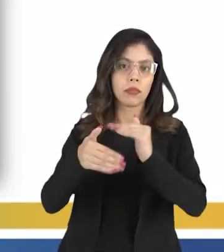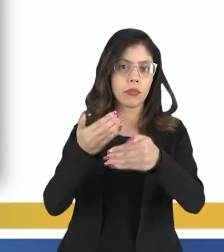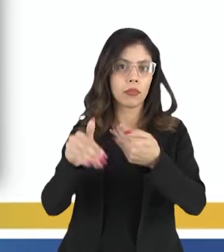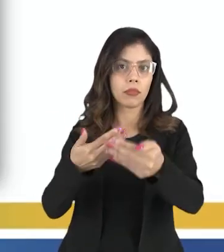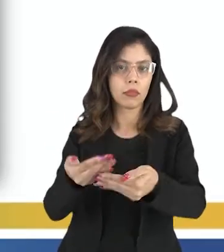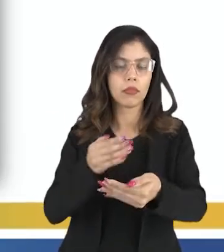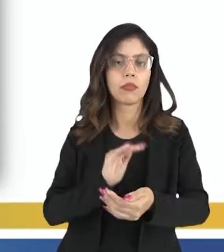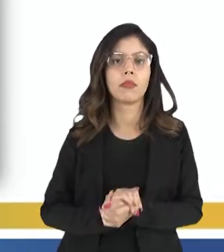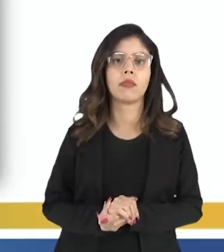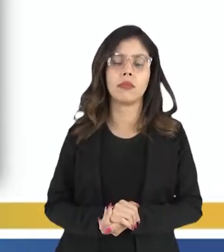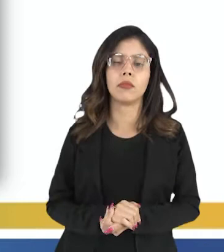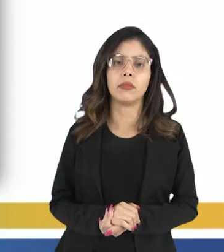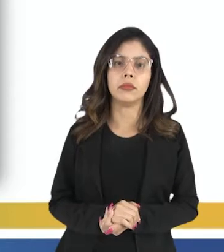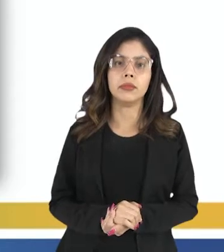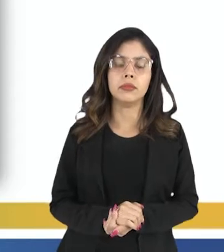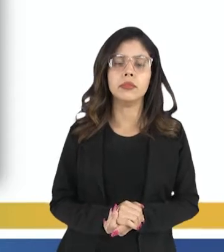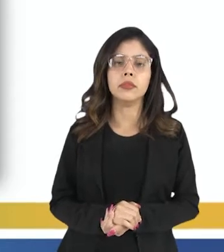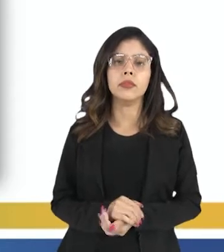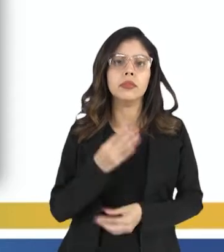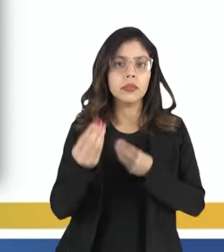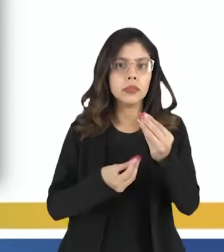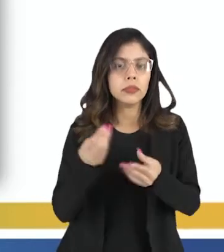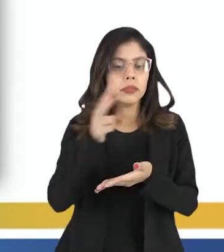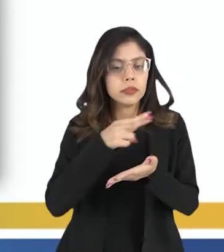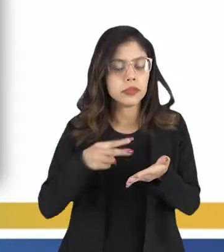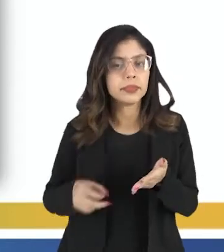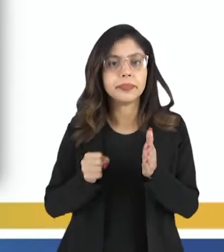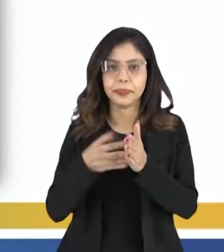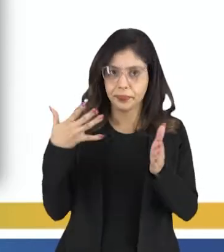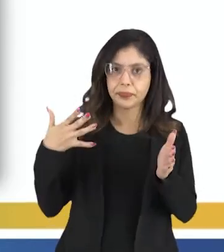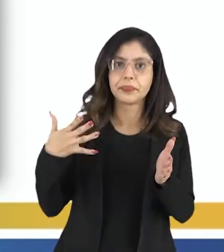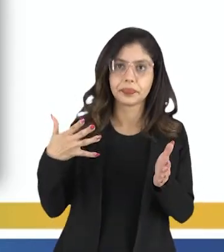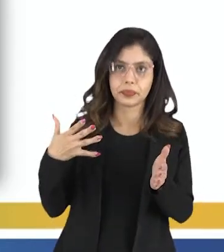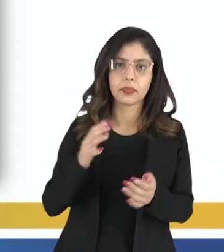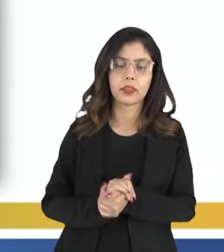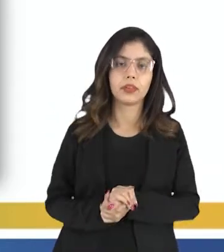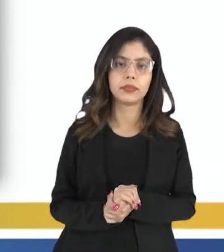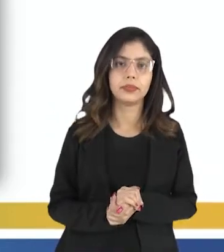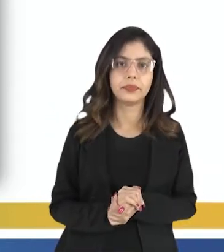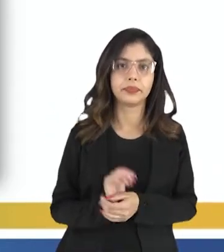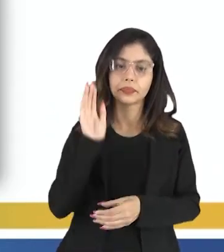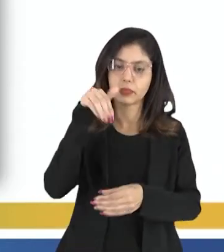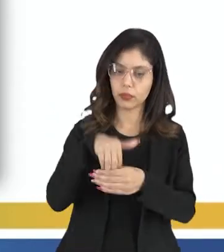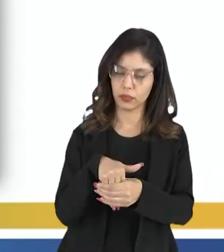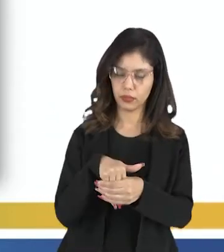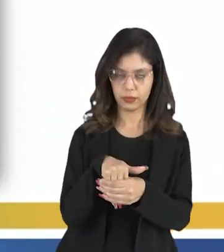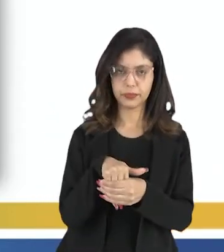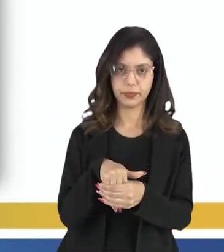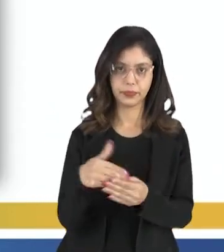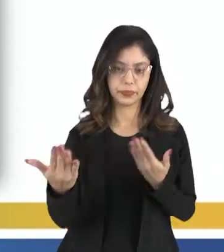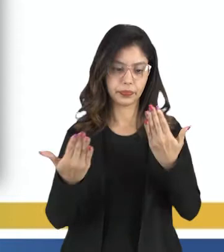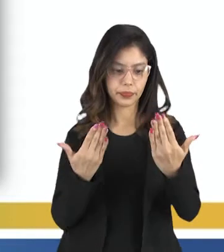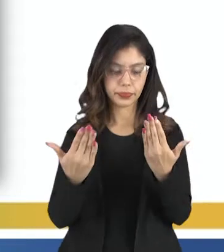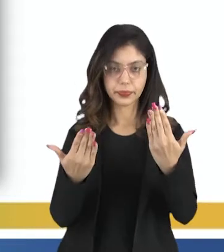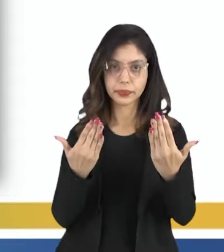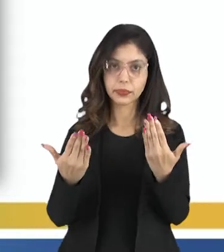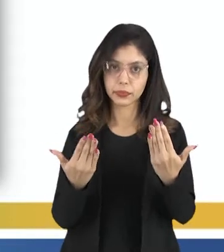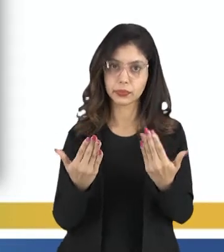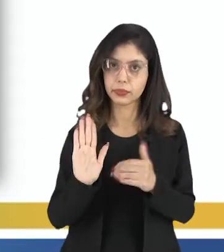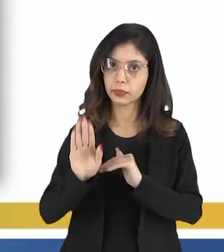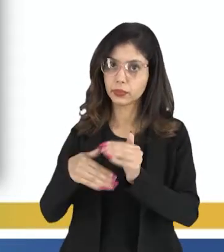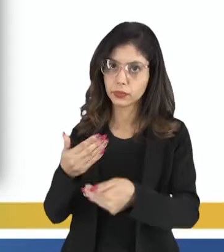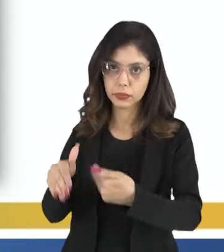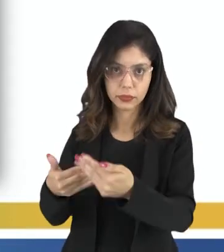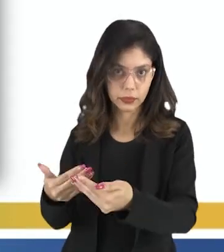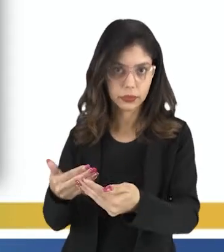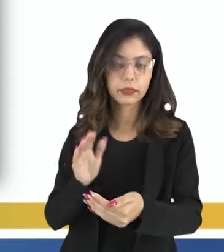processo decisório. Como foi lido, muitas das vezes o voto ele está associado ao